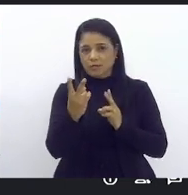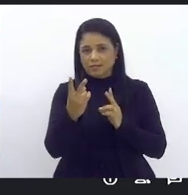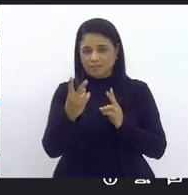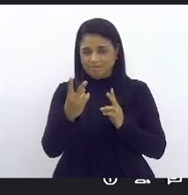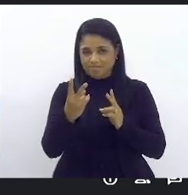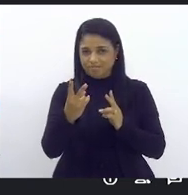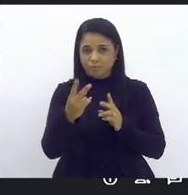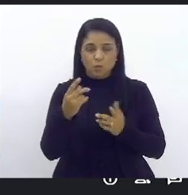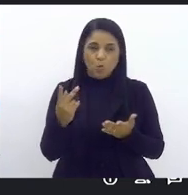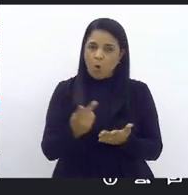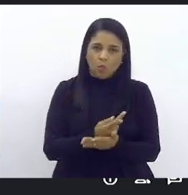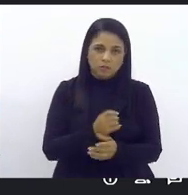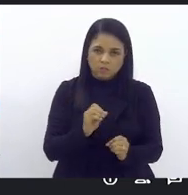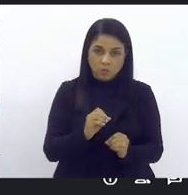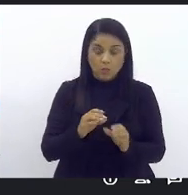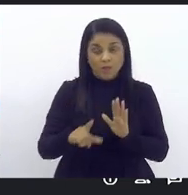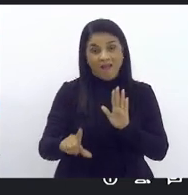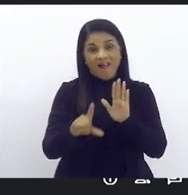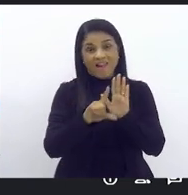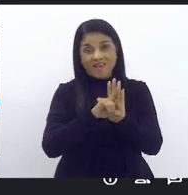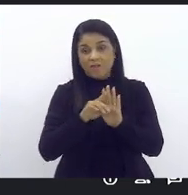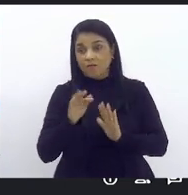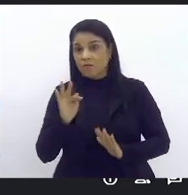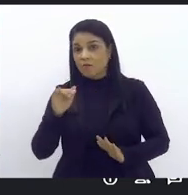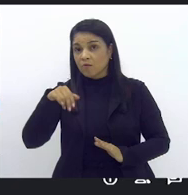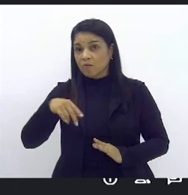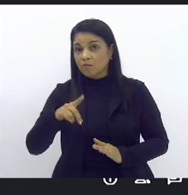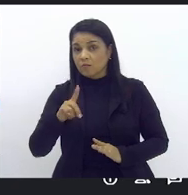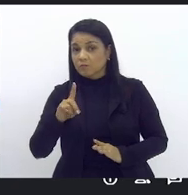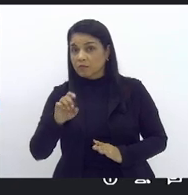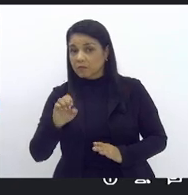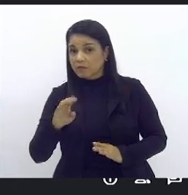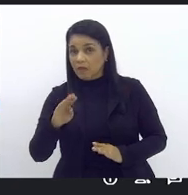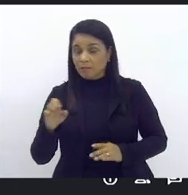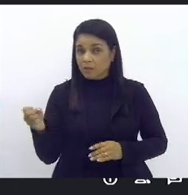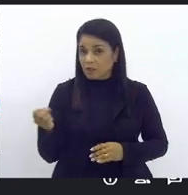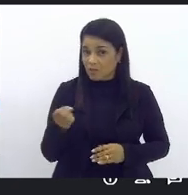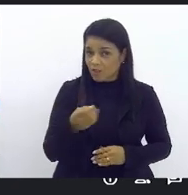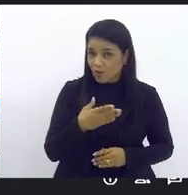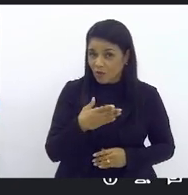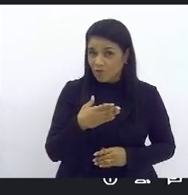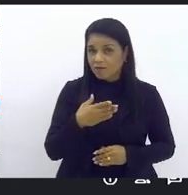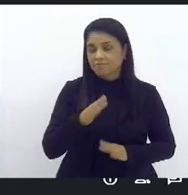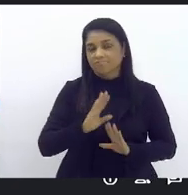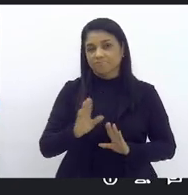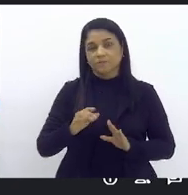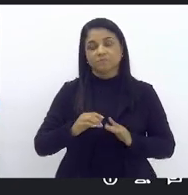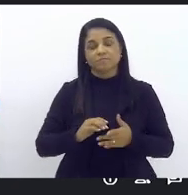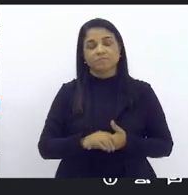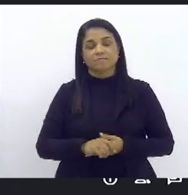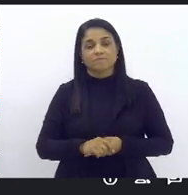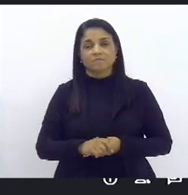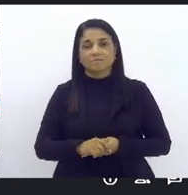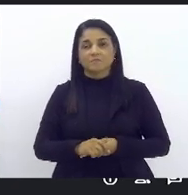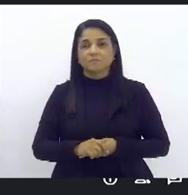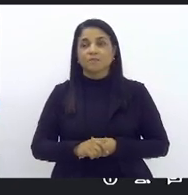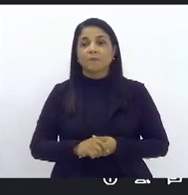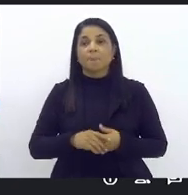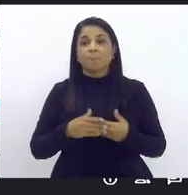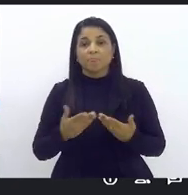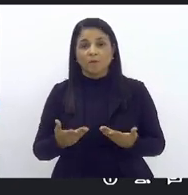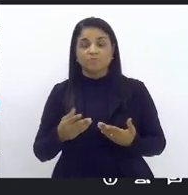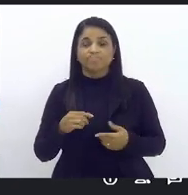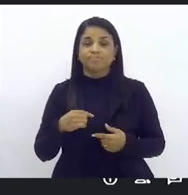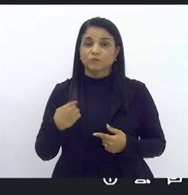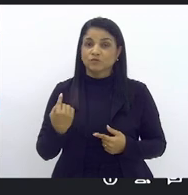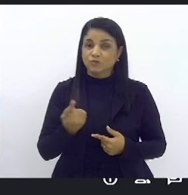não aconteceu porque a lei do Fundeb não trata de piso, a nova lei do Fundeb, né? Ela trata do Fundeb. E aí nós temos